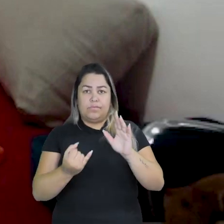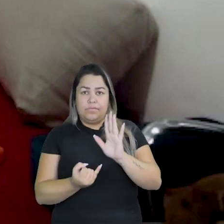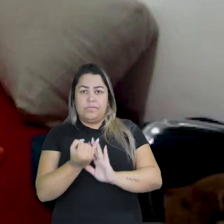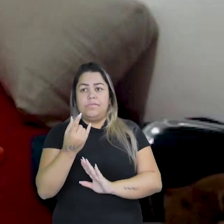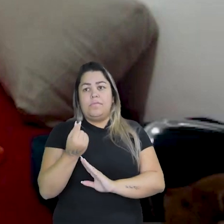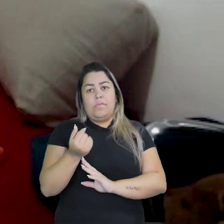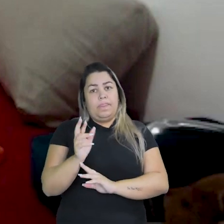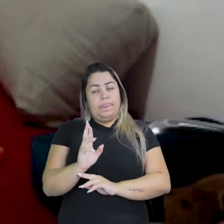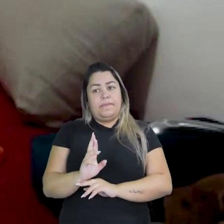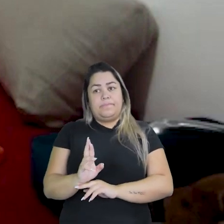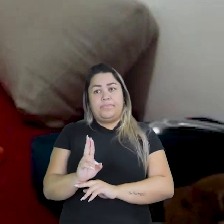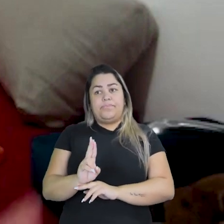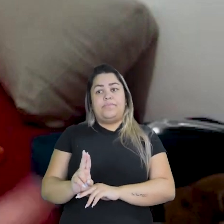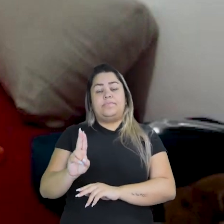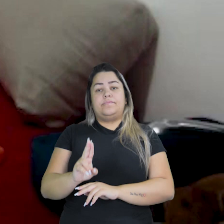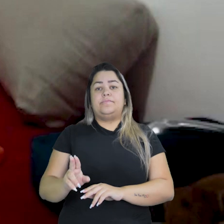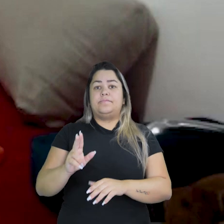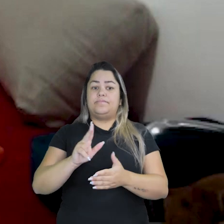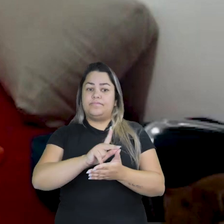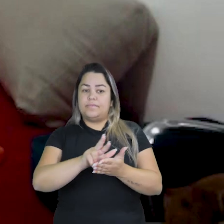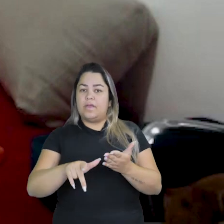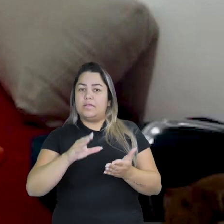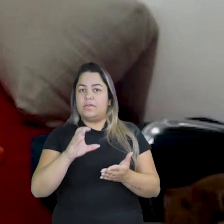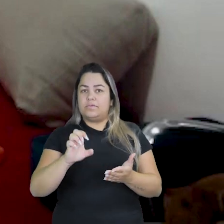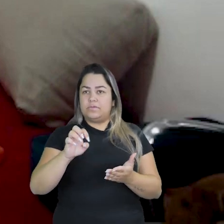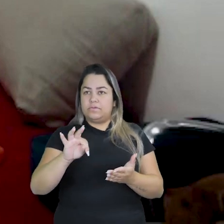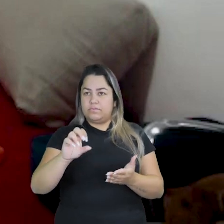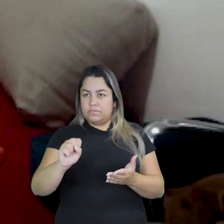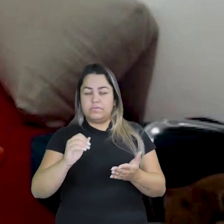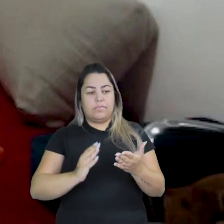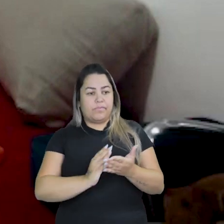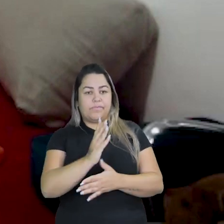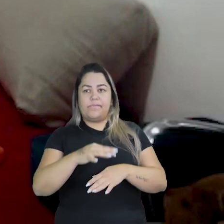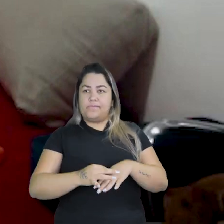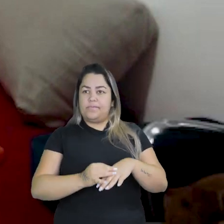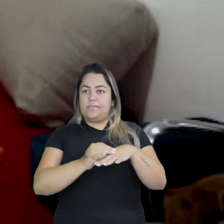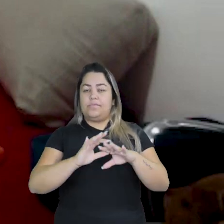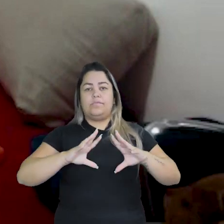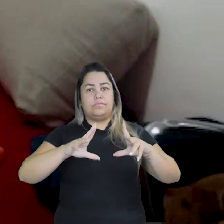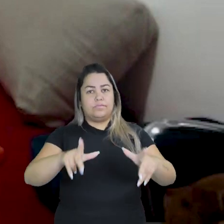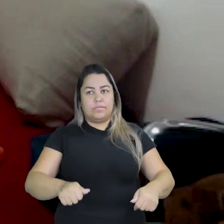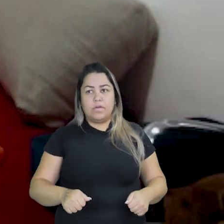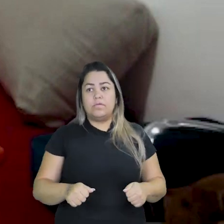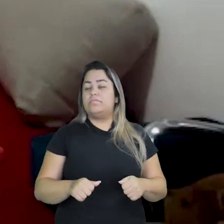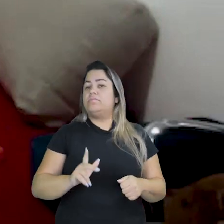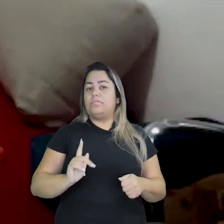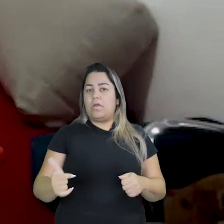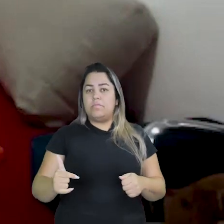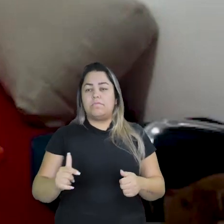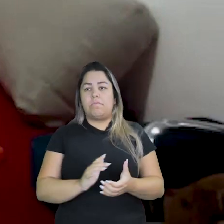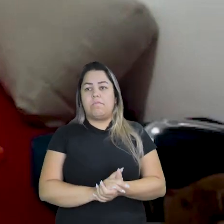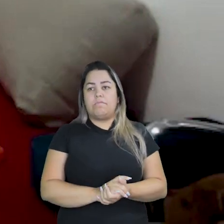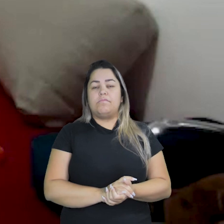sobre o consumo, como, por exemplo, os itens da cesta básica que a gente viu aí aprovados, inclusive as carnes, todas as proteínas, sem